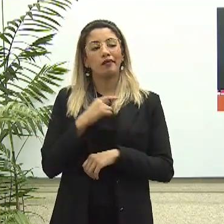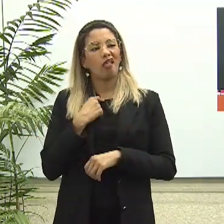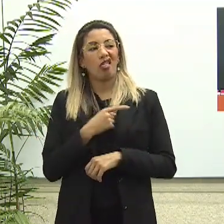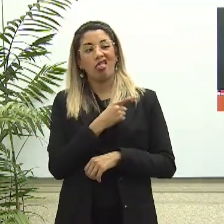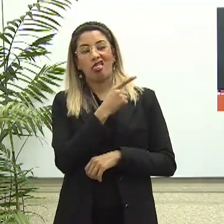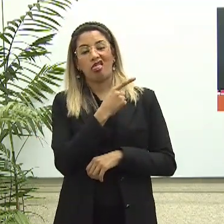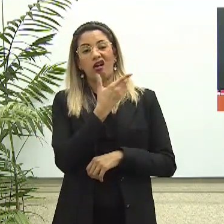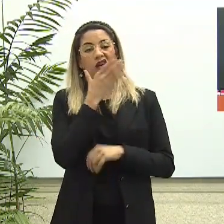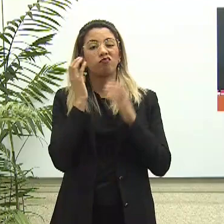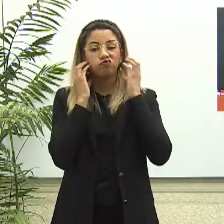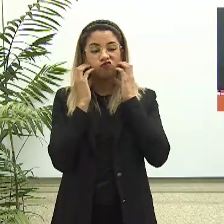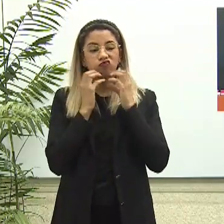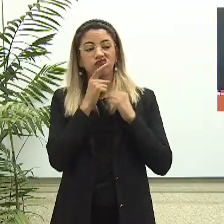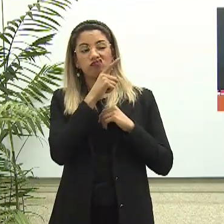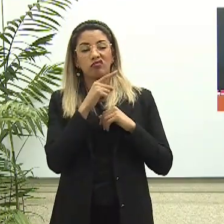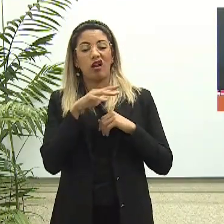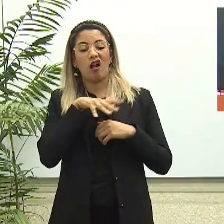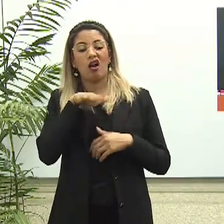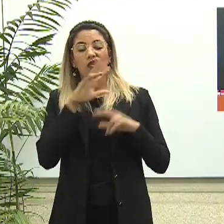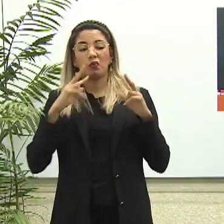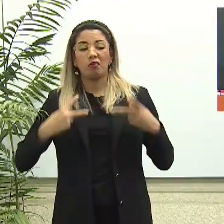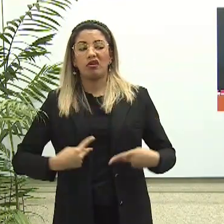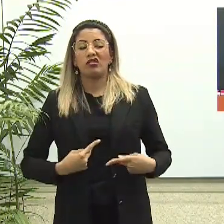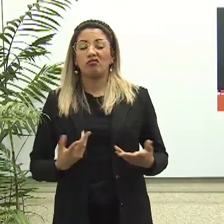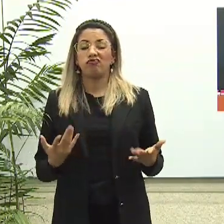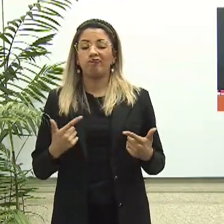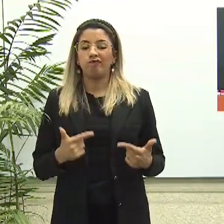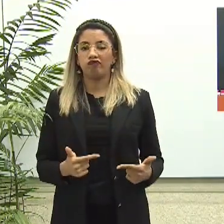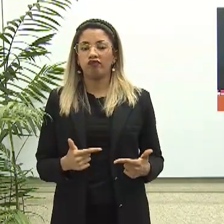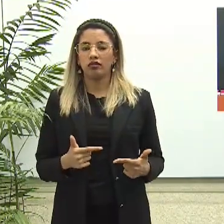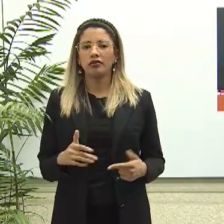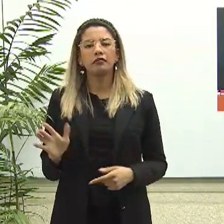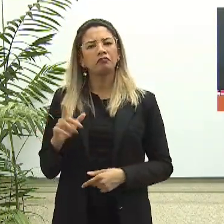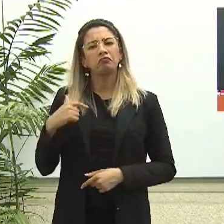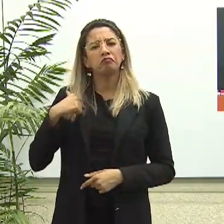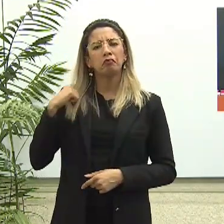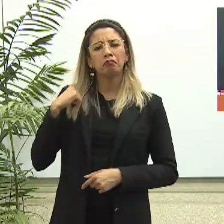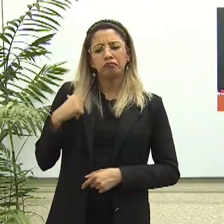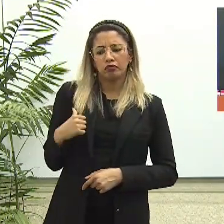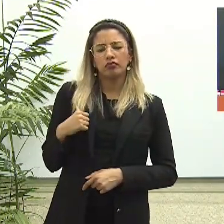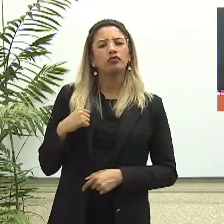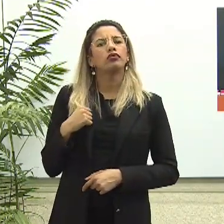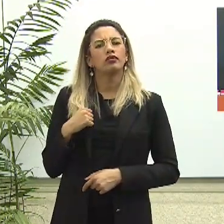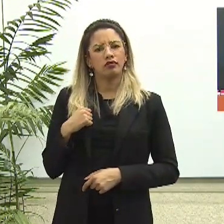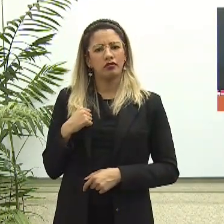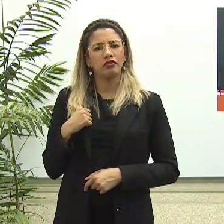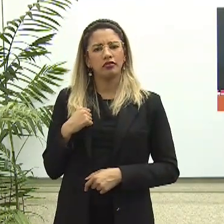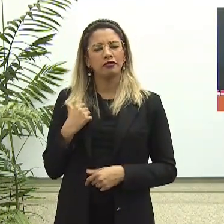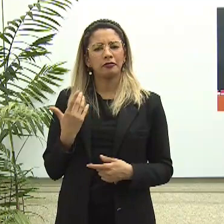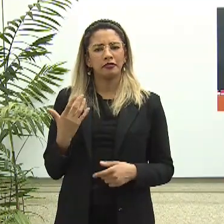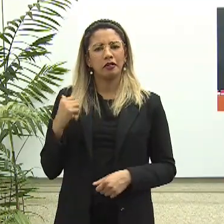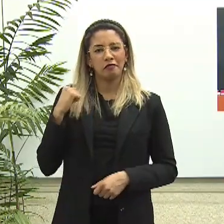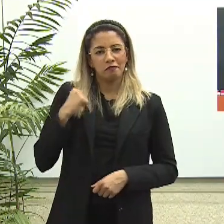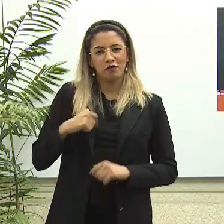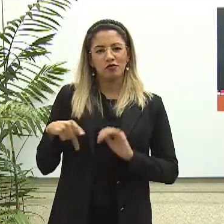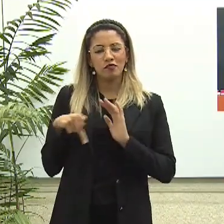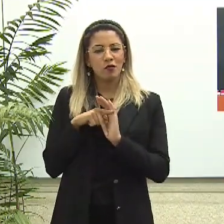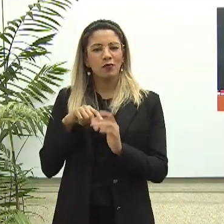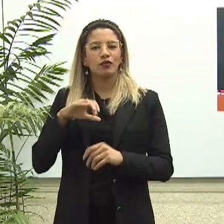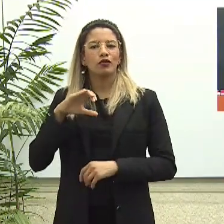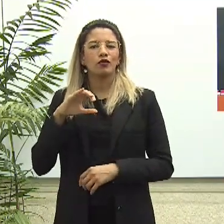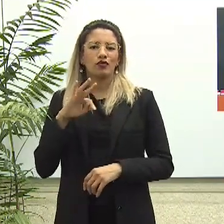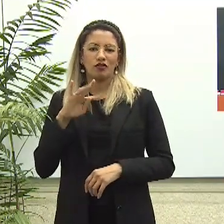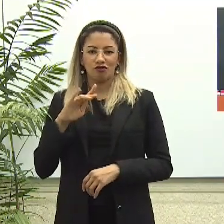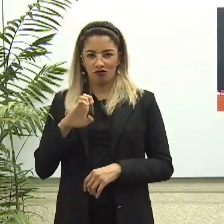da humanas Ah não só o que faltava e eu cheguei não cheguei com a bolsa do cheguevara tá tipo a bolsinha clássica né do não